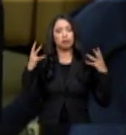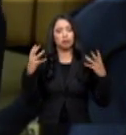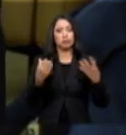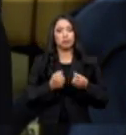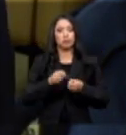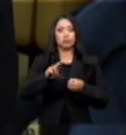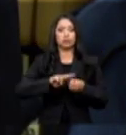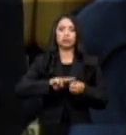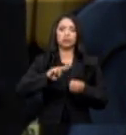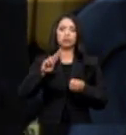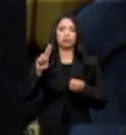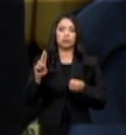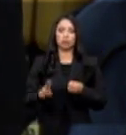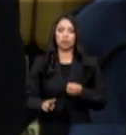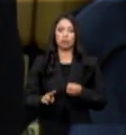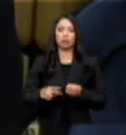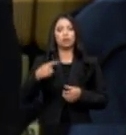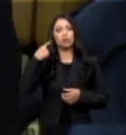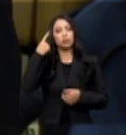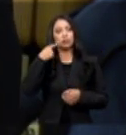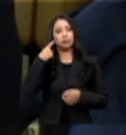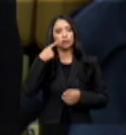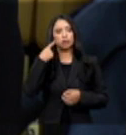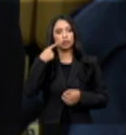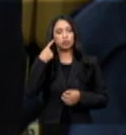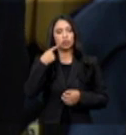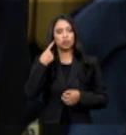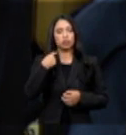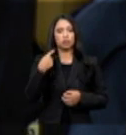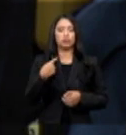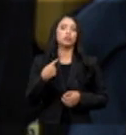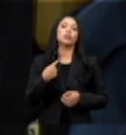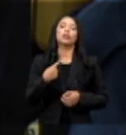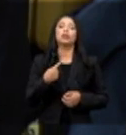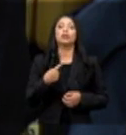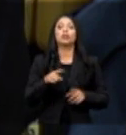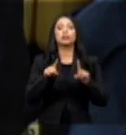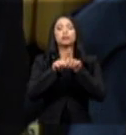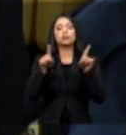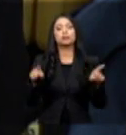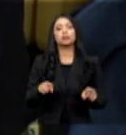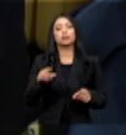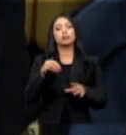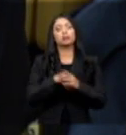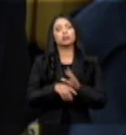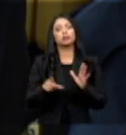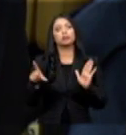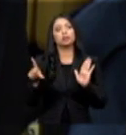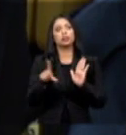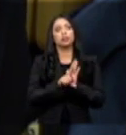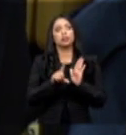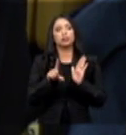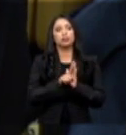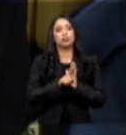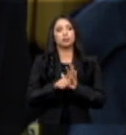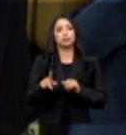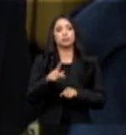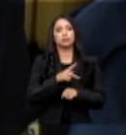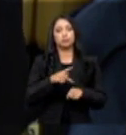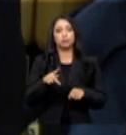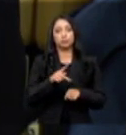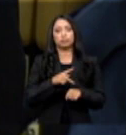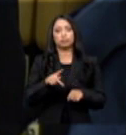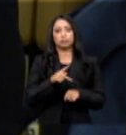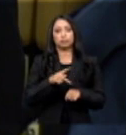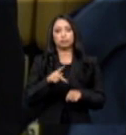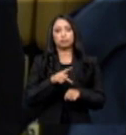AGU, nobres advogados, senhores funcionários. Essa é uma lei para o país, não é uma lei de um governo, é uma lei que já vem